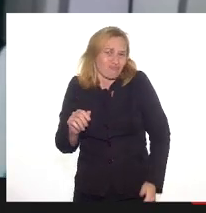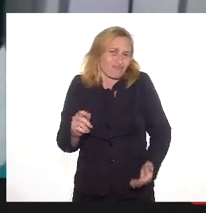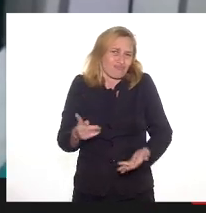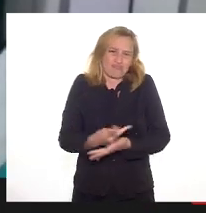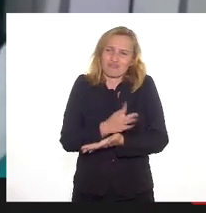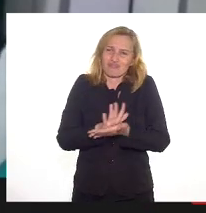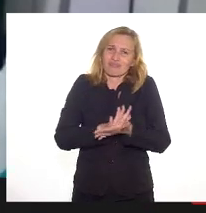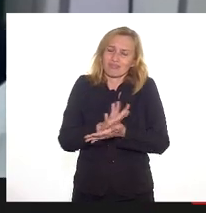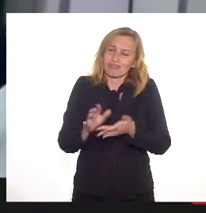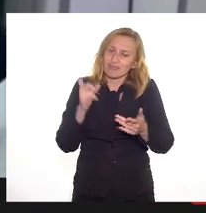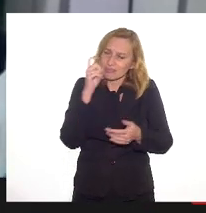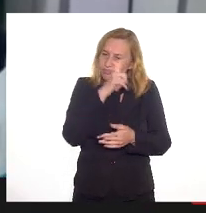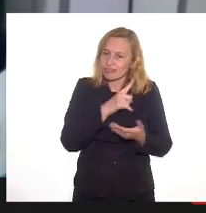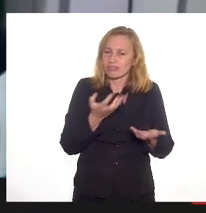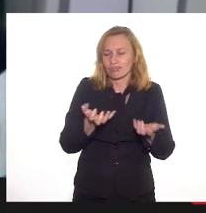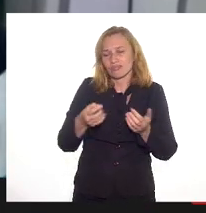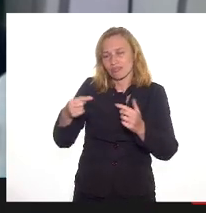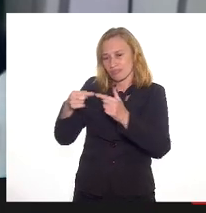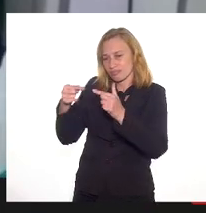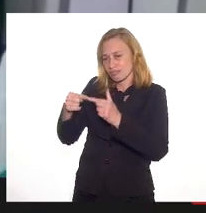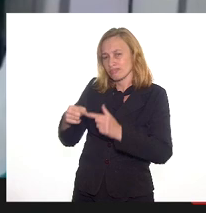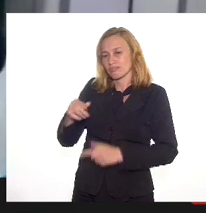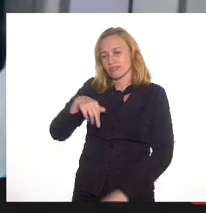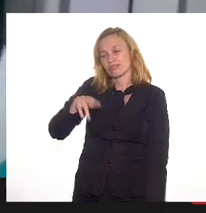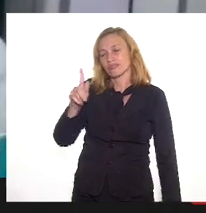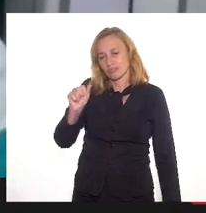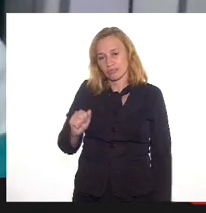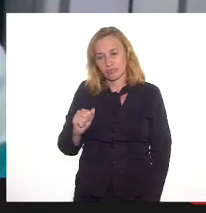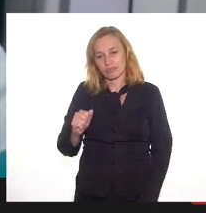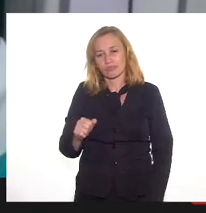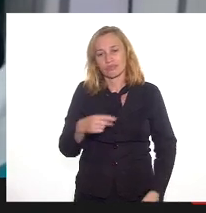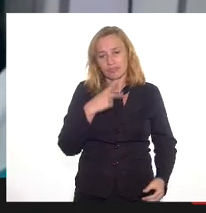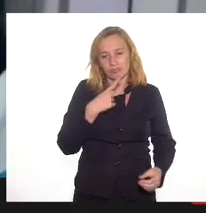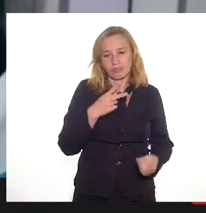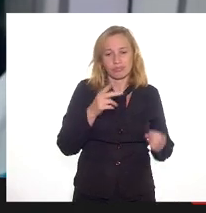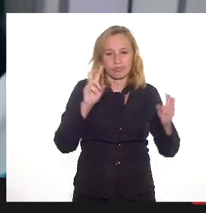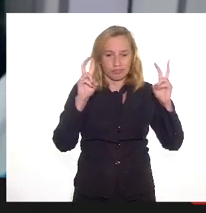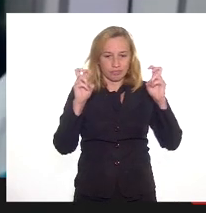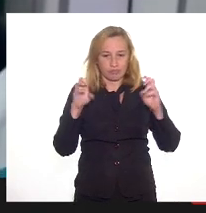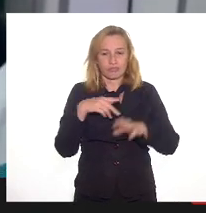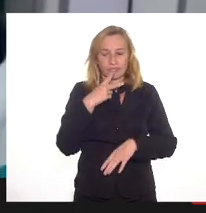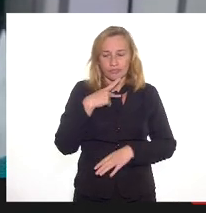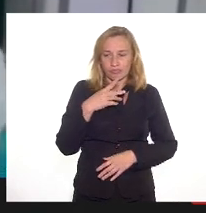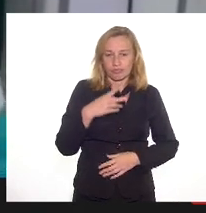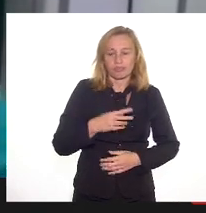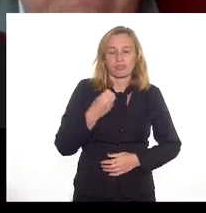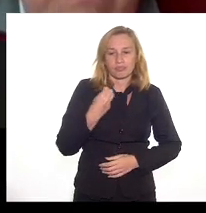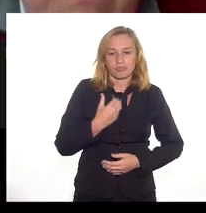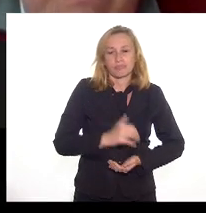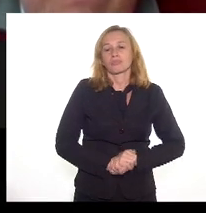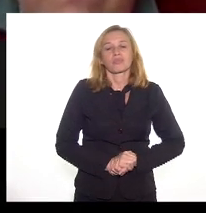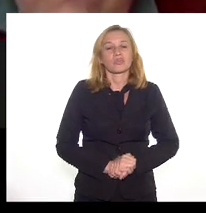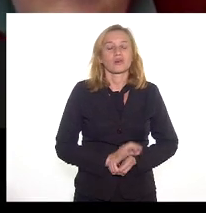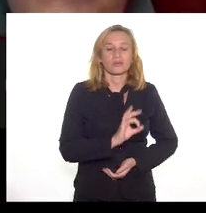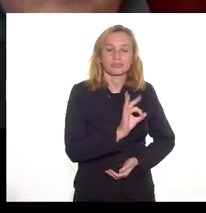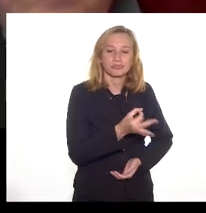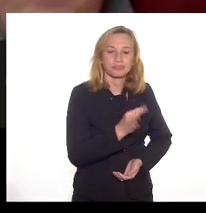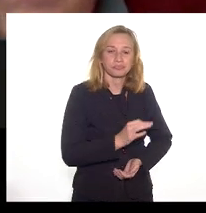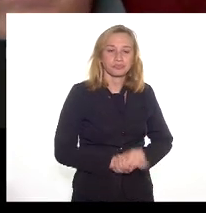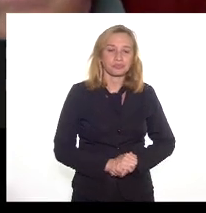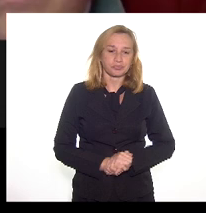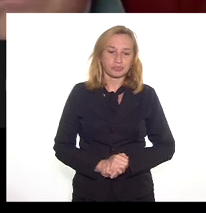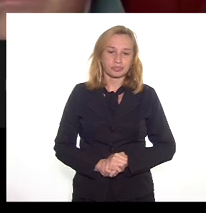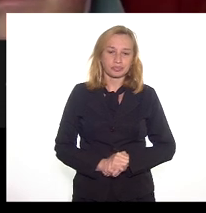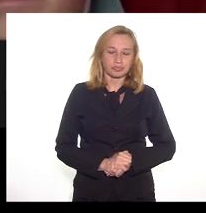fica difícil. Só queria concordar com a Magda e fazer essas observações muito, muito, muito pontuais. Tá certo. Aí eu